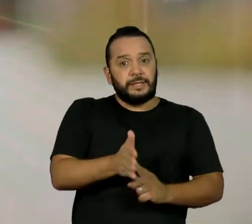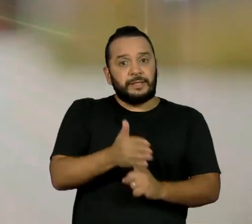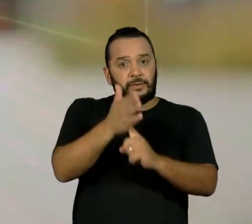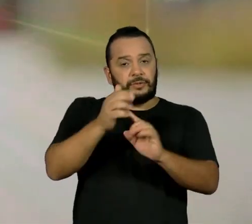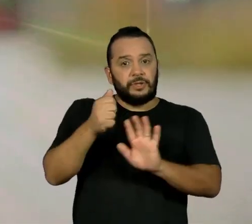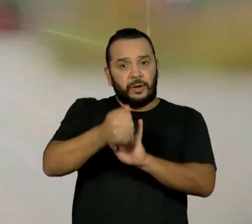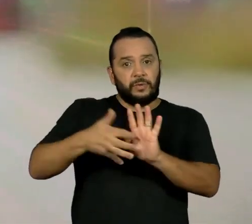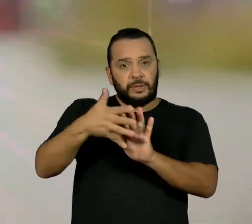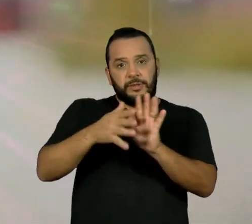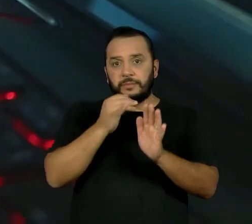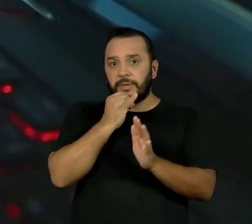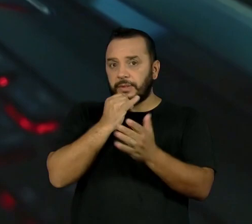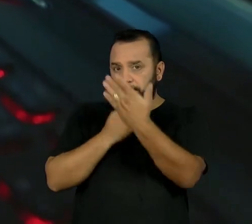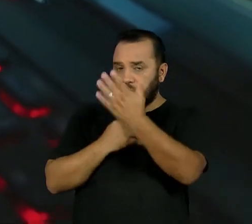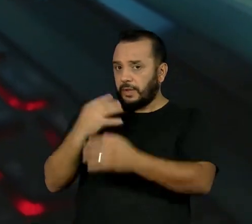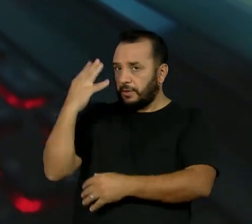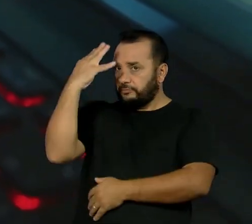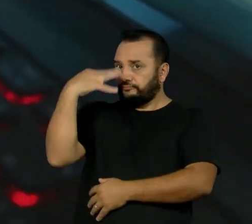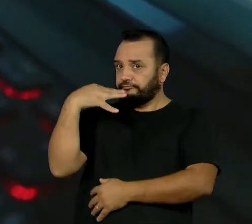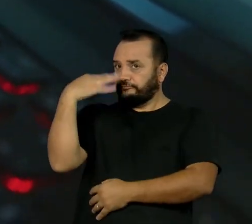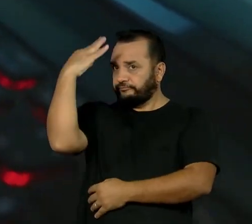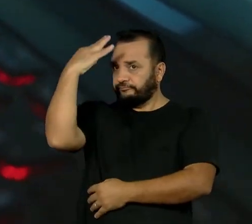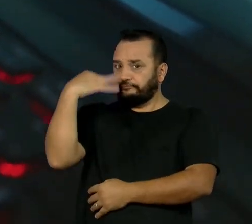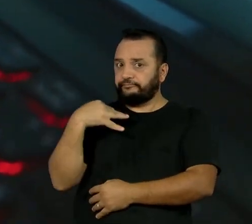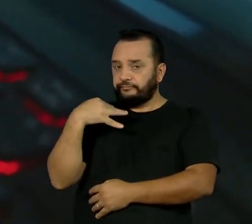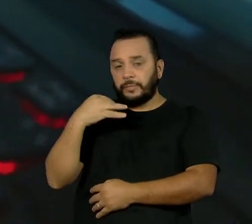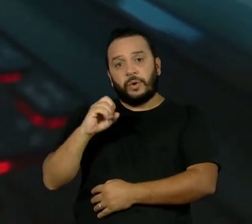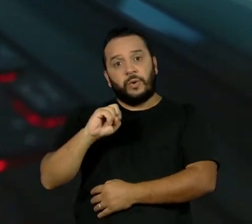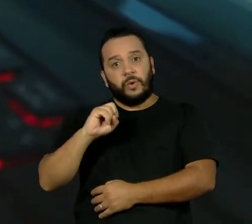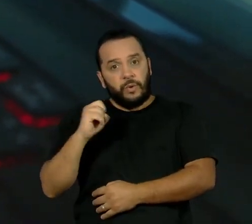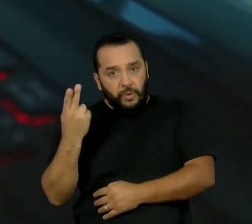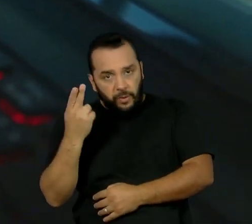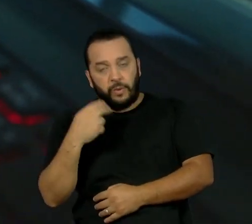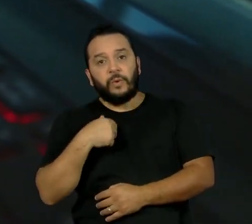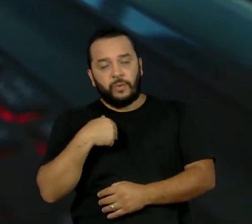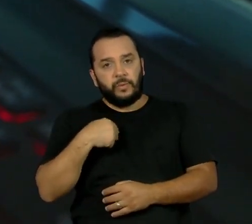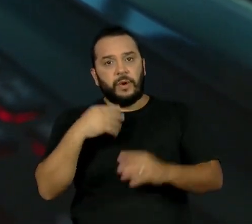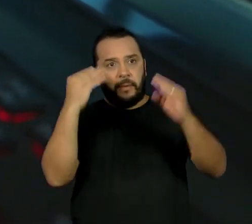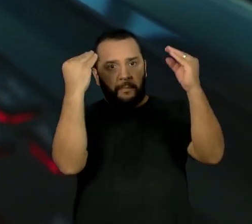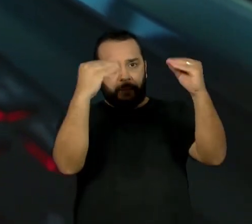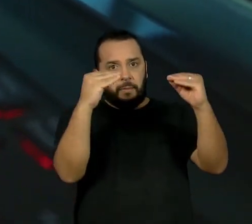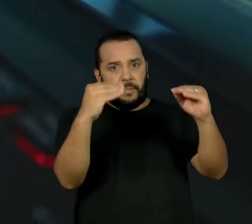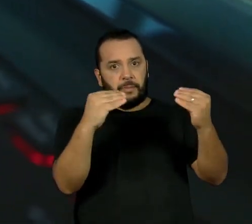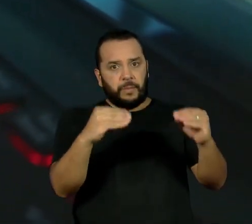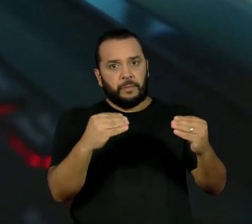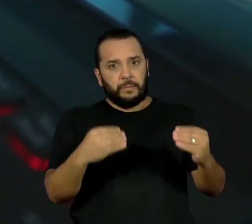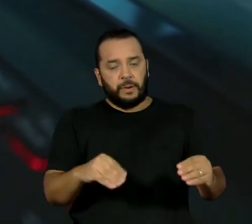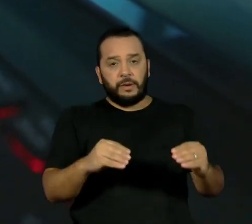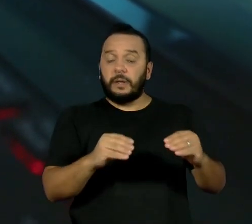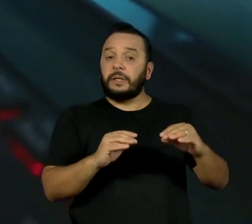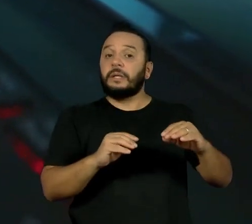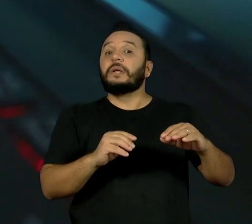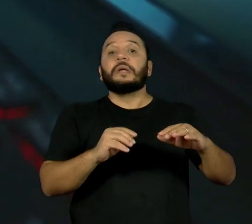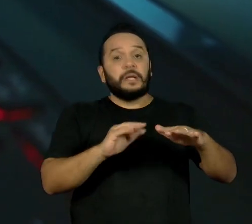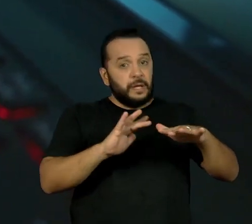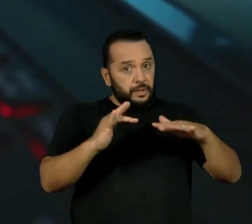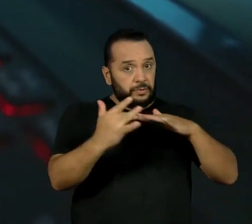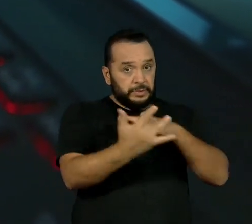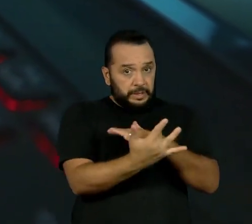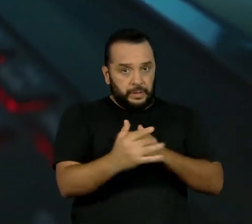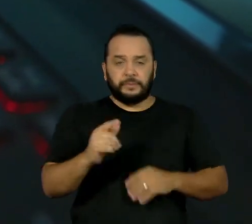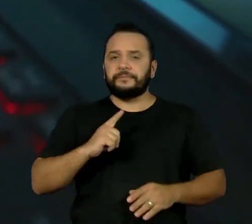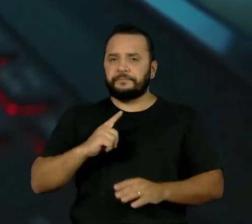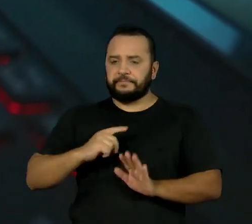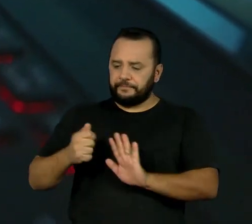reconhecimento facial até moderação de conteúdo em mídias sociais. Os sistemas algorítmicos, geralmente